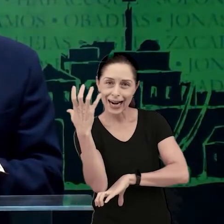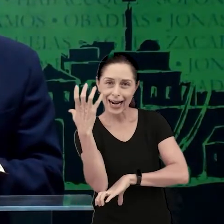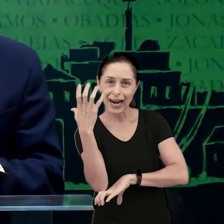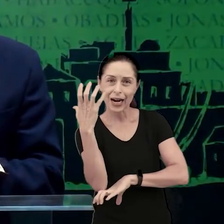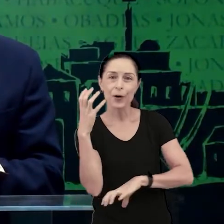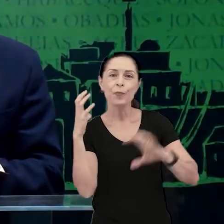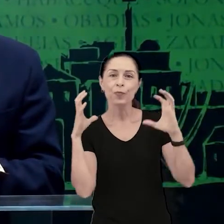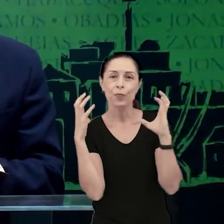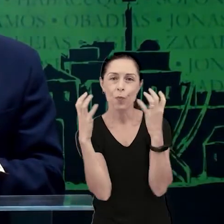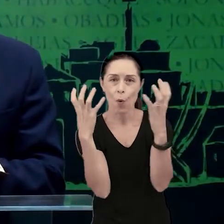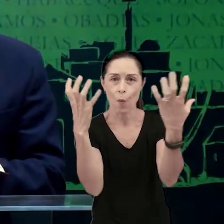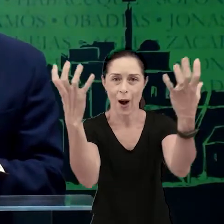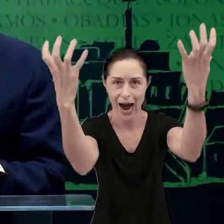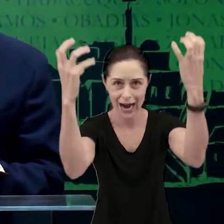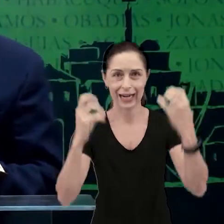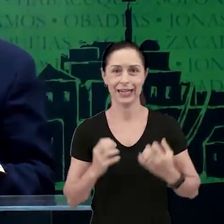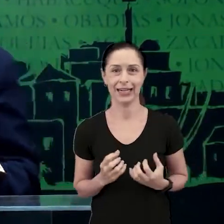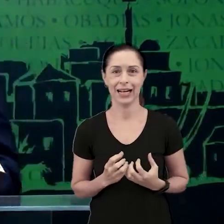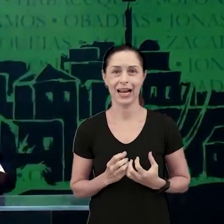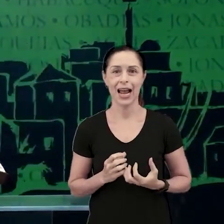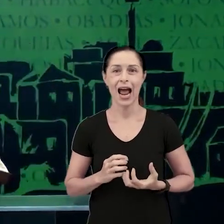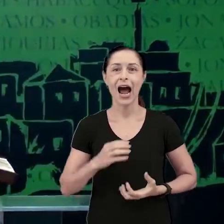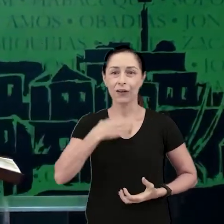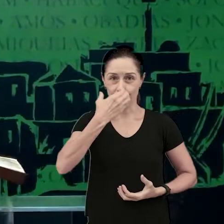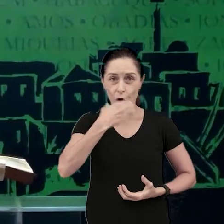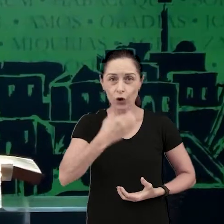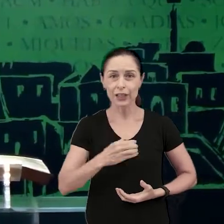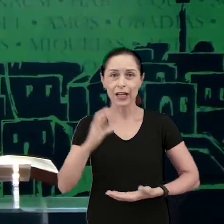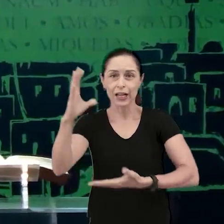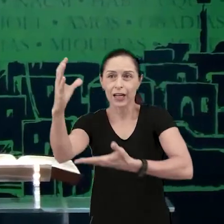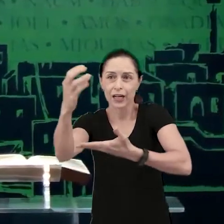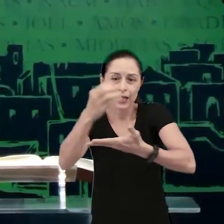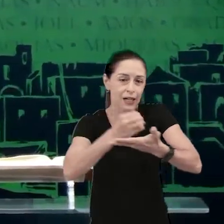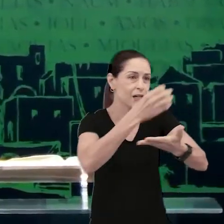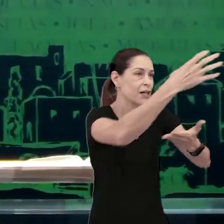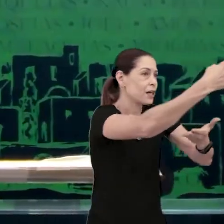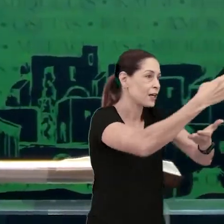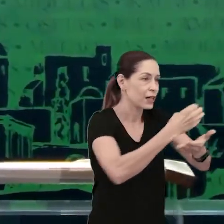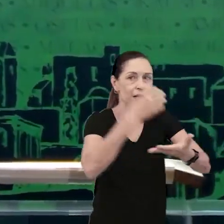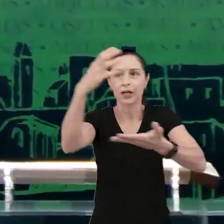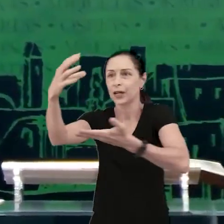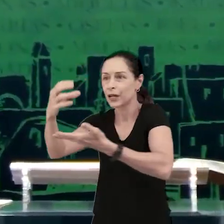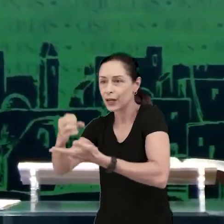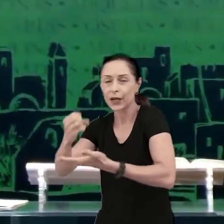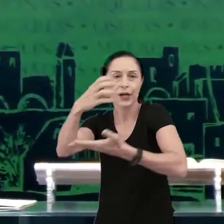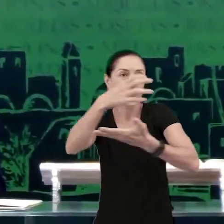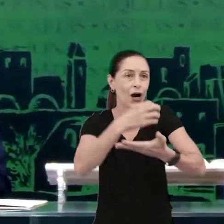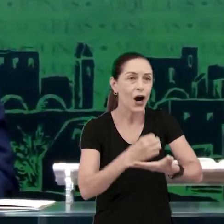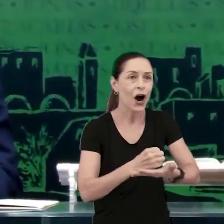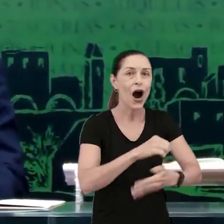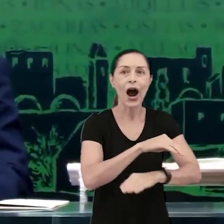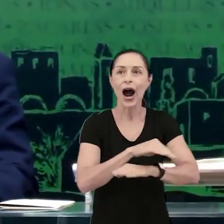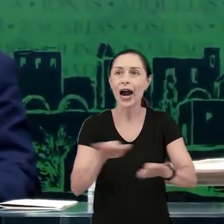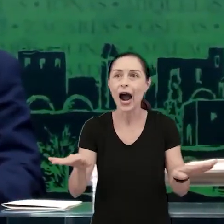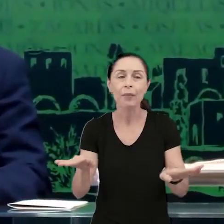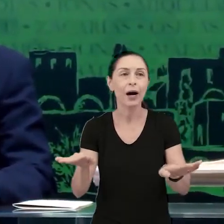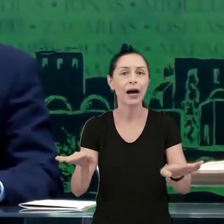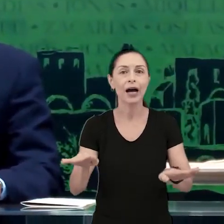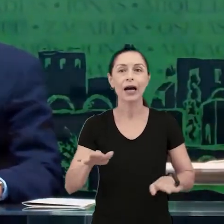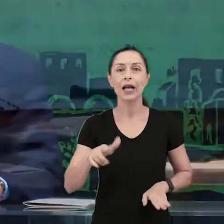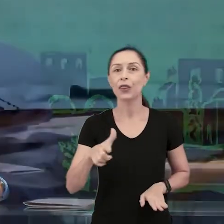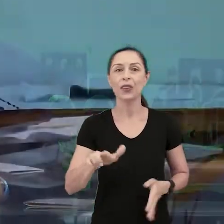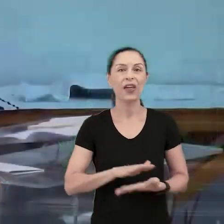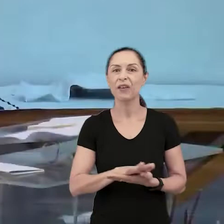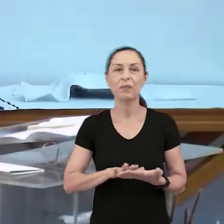verão, como os rabiscos da vindima. Ele está dizendo o seguinte: eu olho para mim diante desse quadro. Pensa você numa lavoura